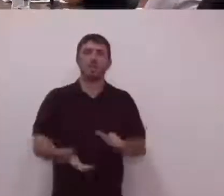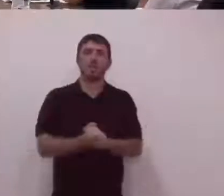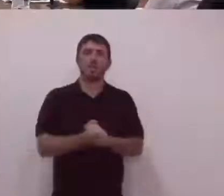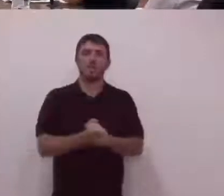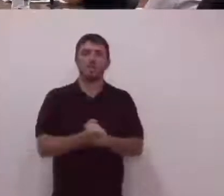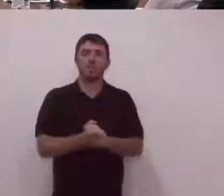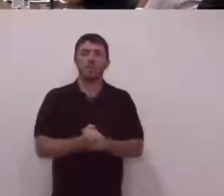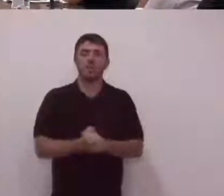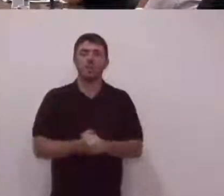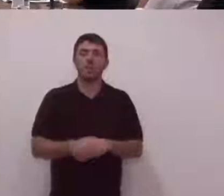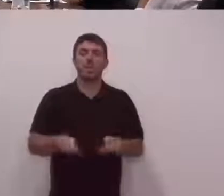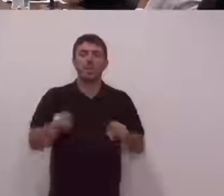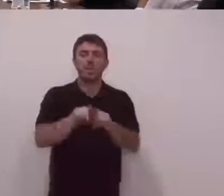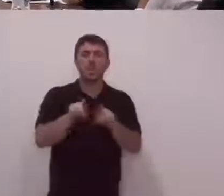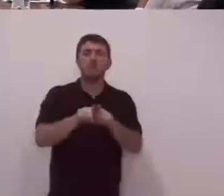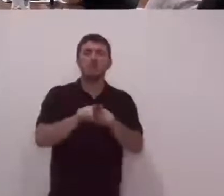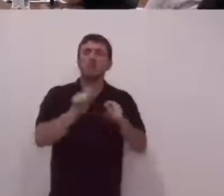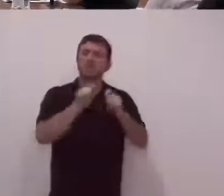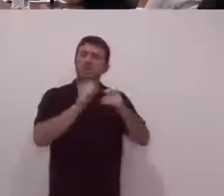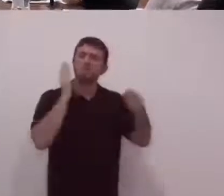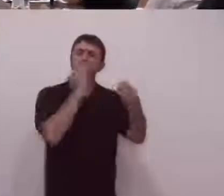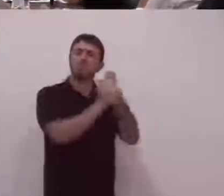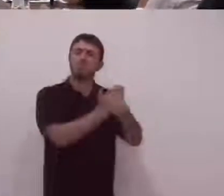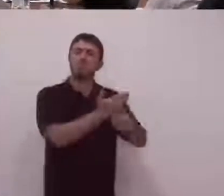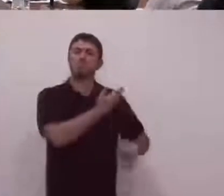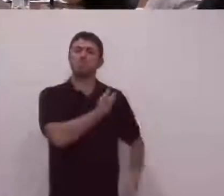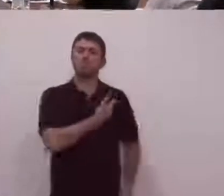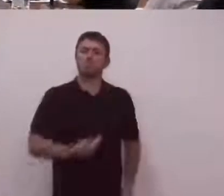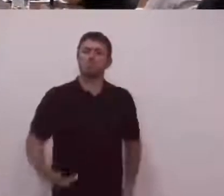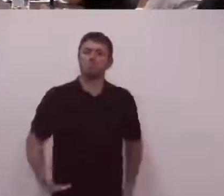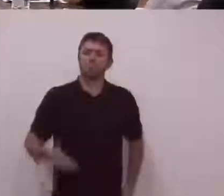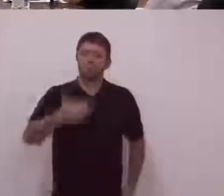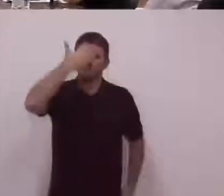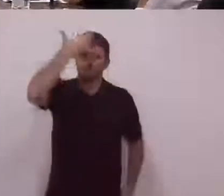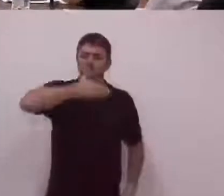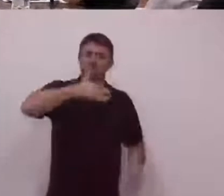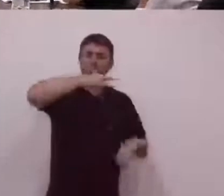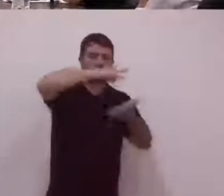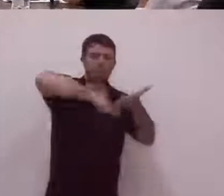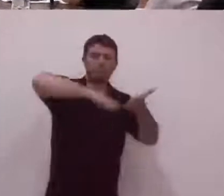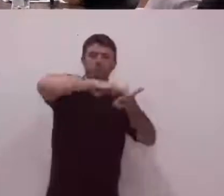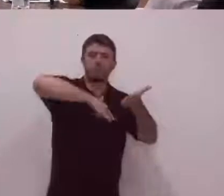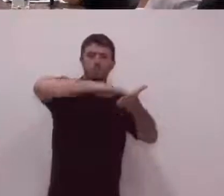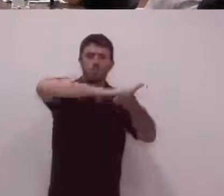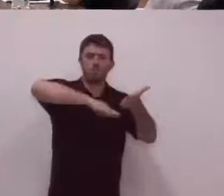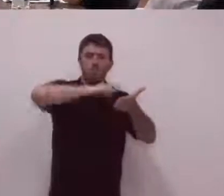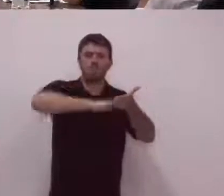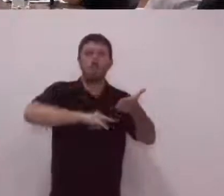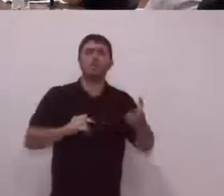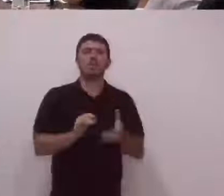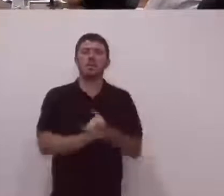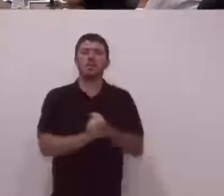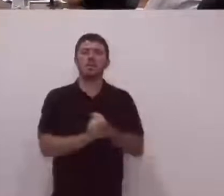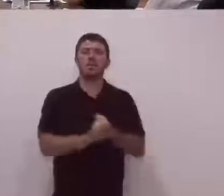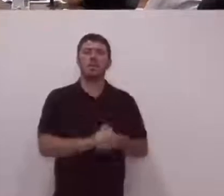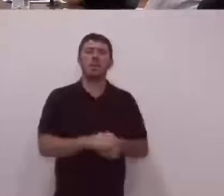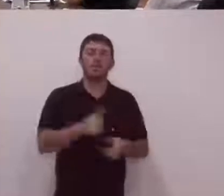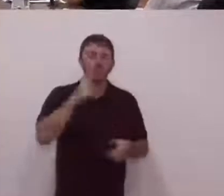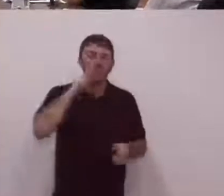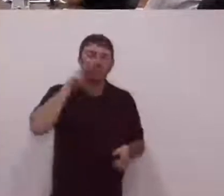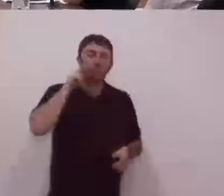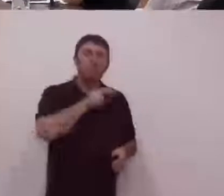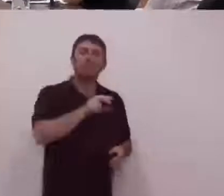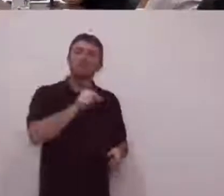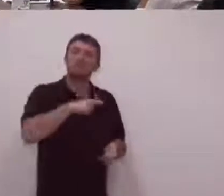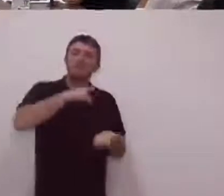ação civil pública ainda registra que a prova documental inequívoca, dando verossimilhança à alegação